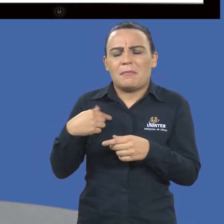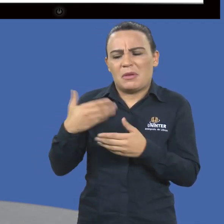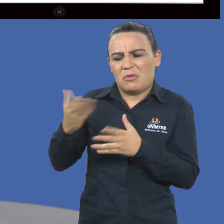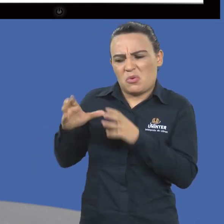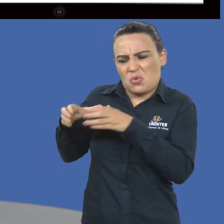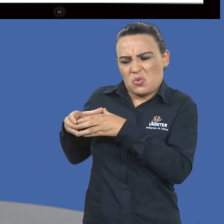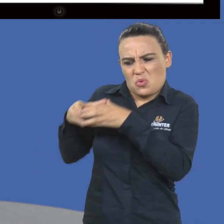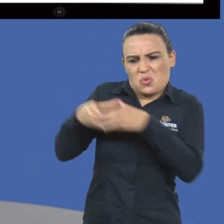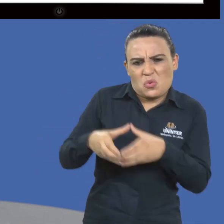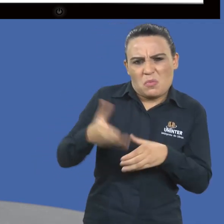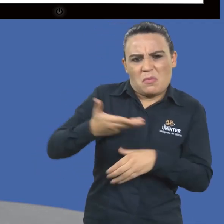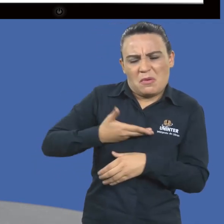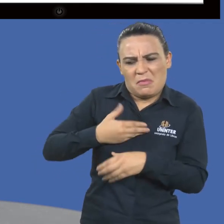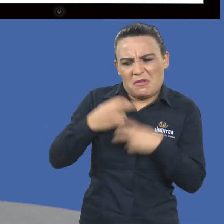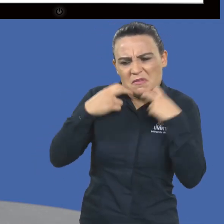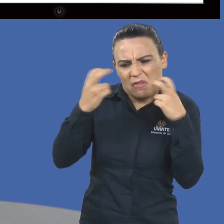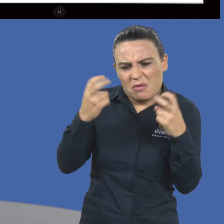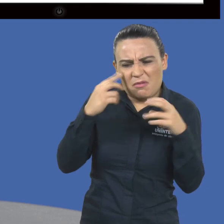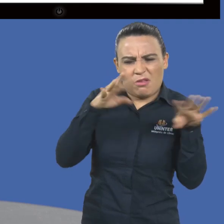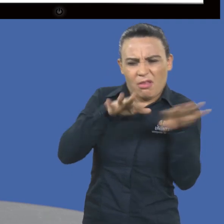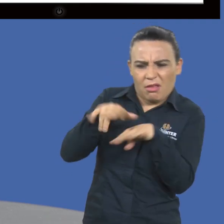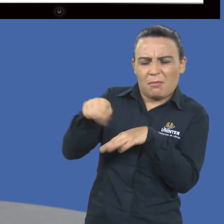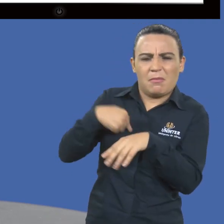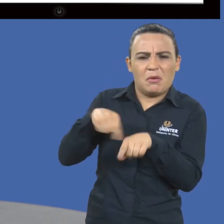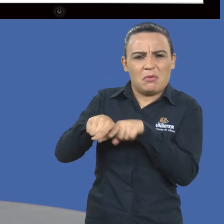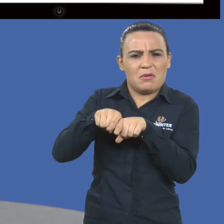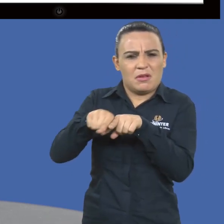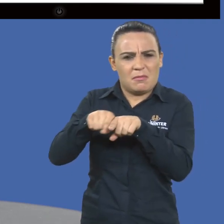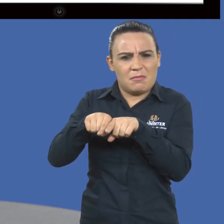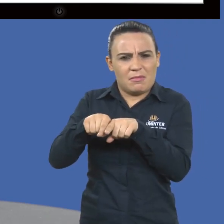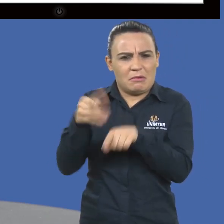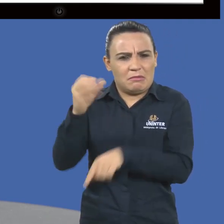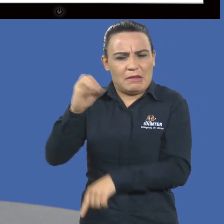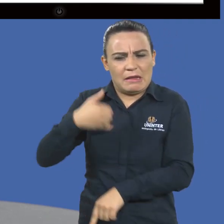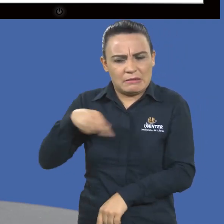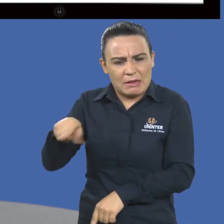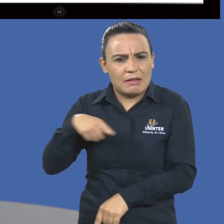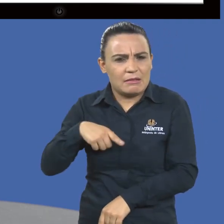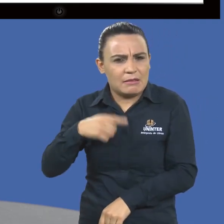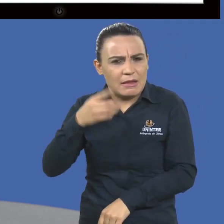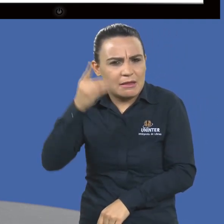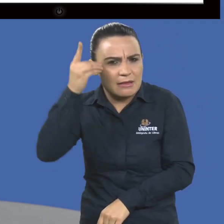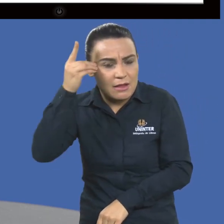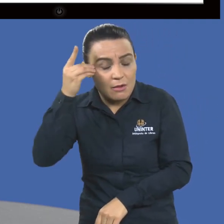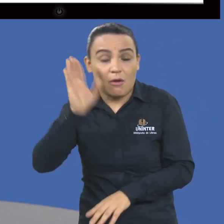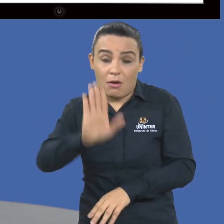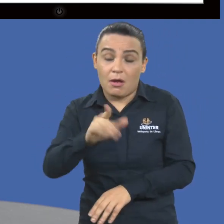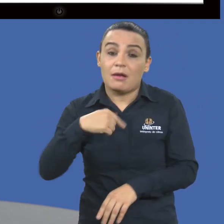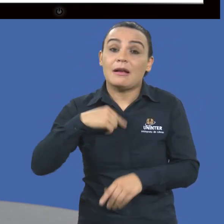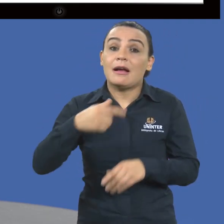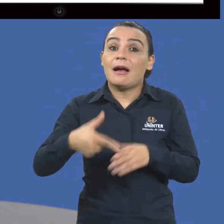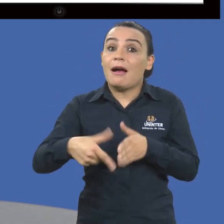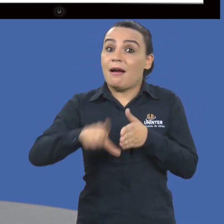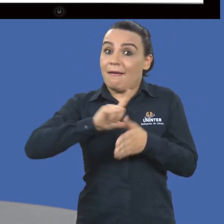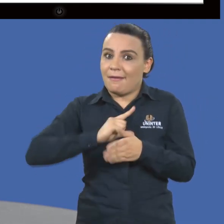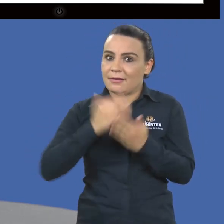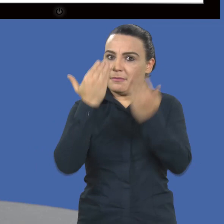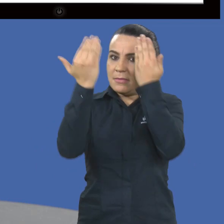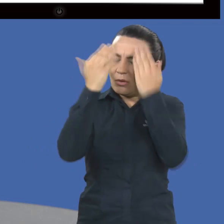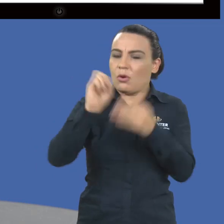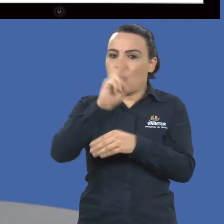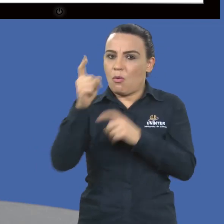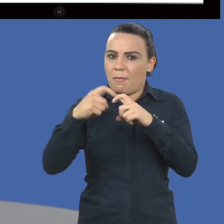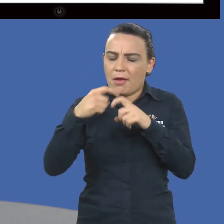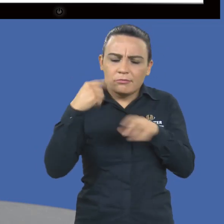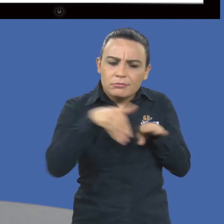nós trabalharmos com essa família, explicarmos para esse menino, né, o que aconteceu, o que